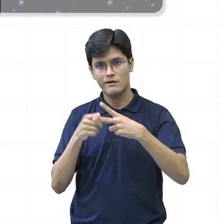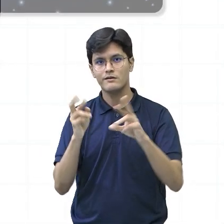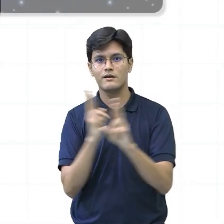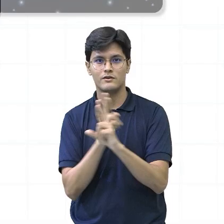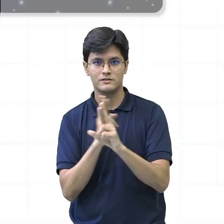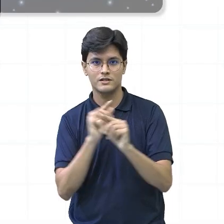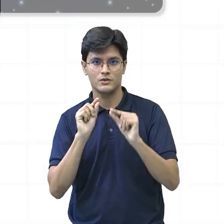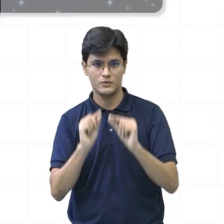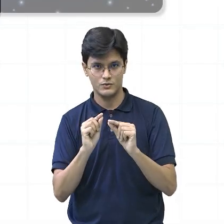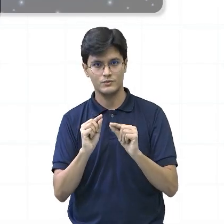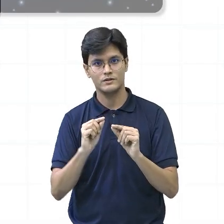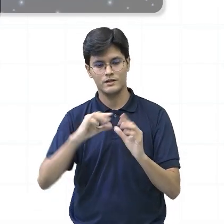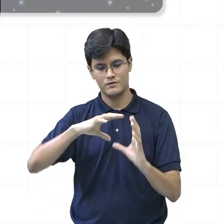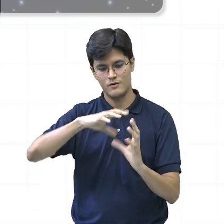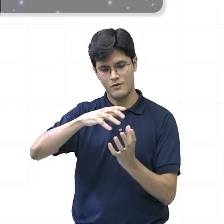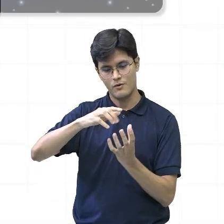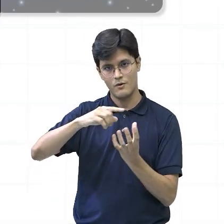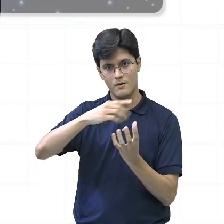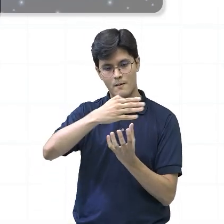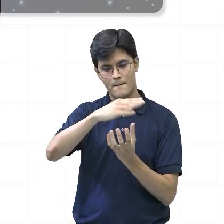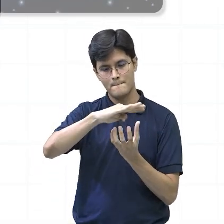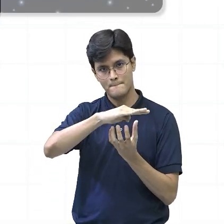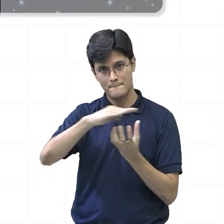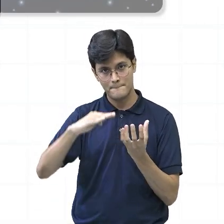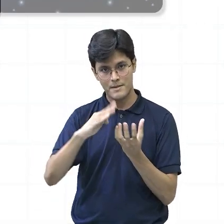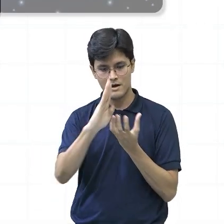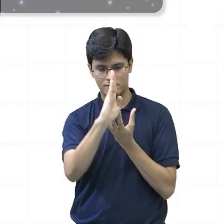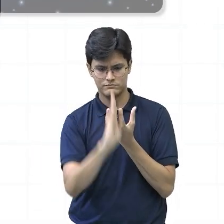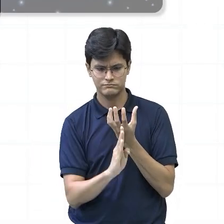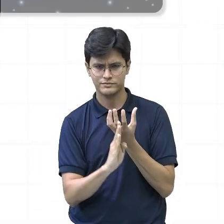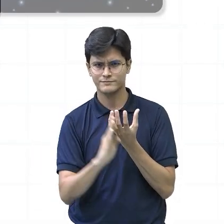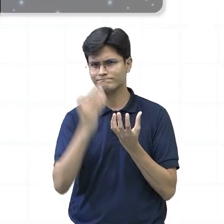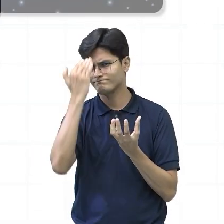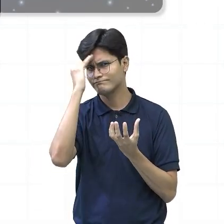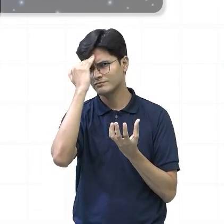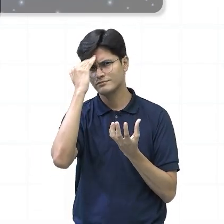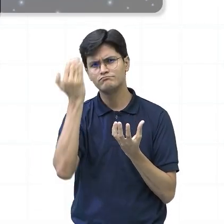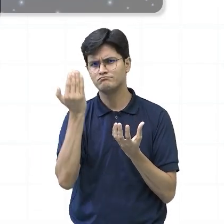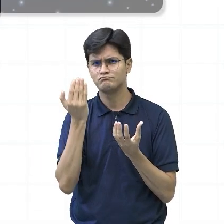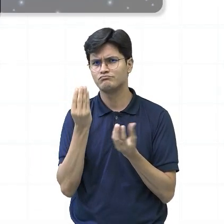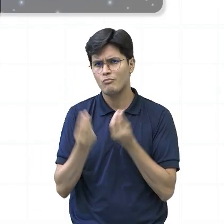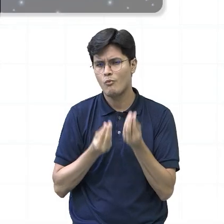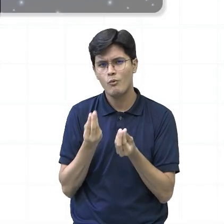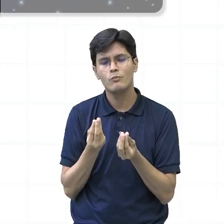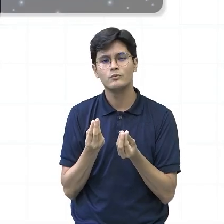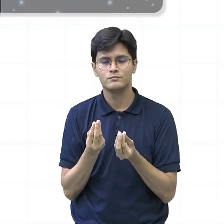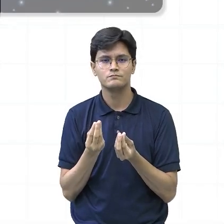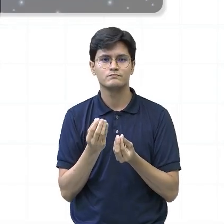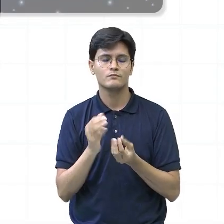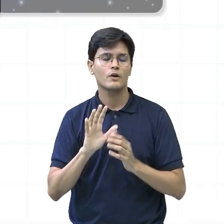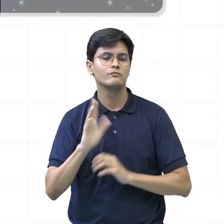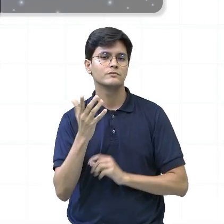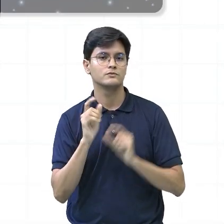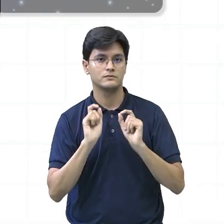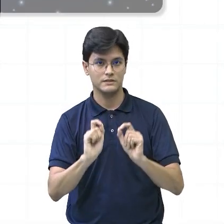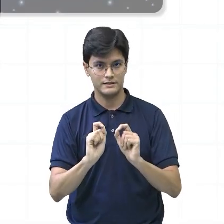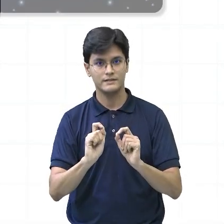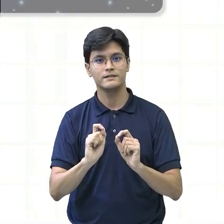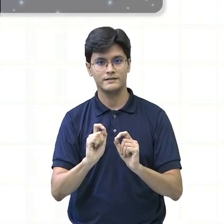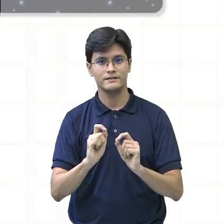do plano orbital. Nossa, professora, não entendi. O que isso quer dizer, né? O que acontece?